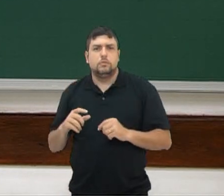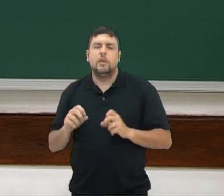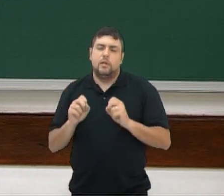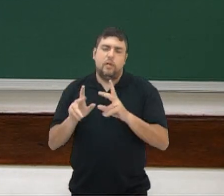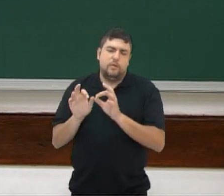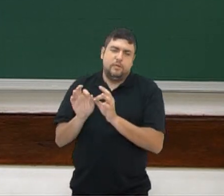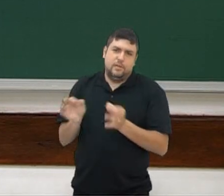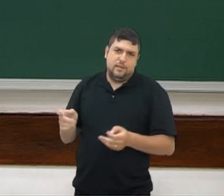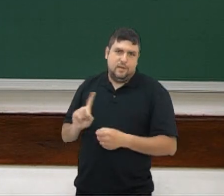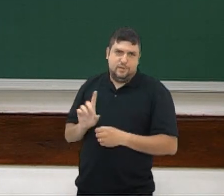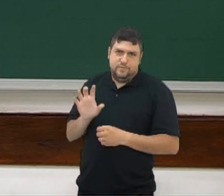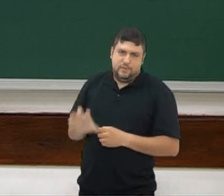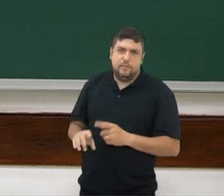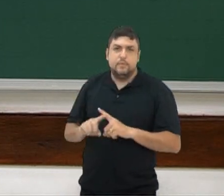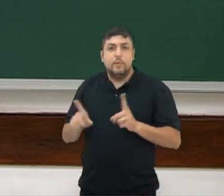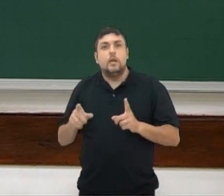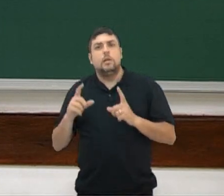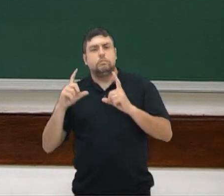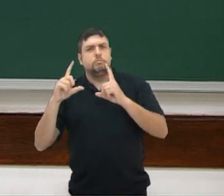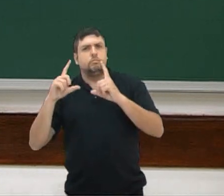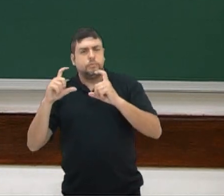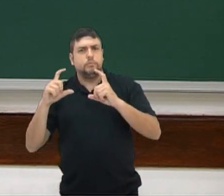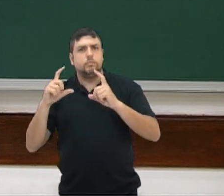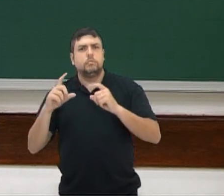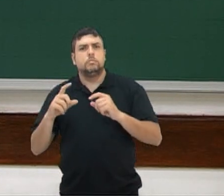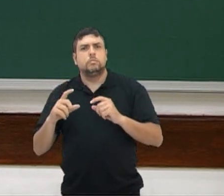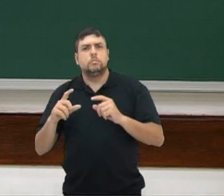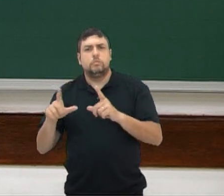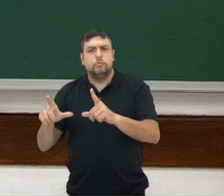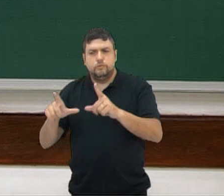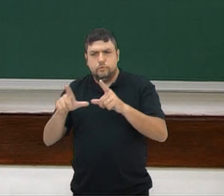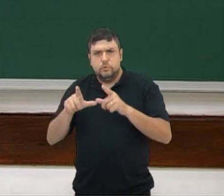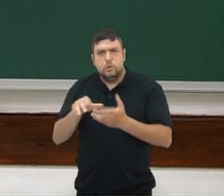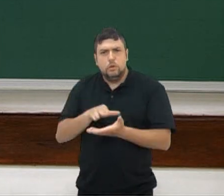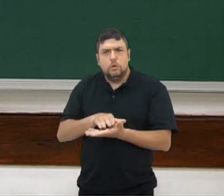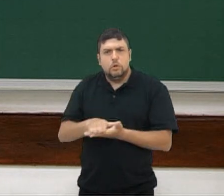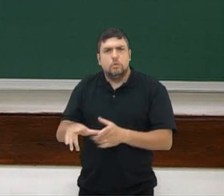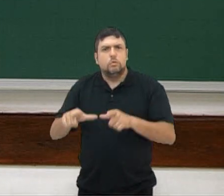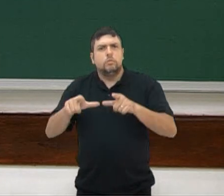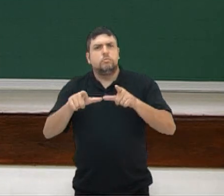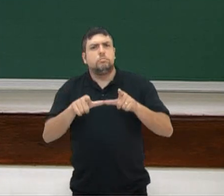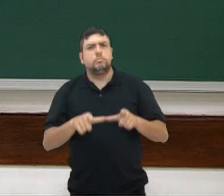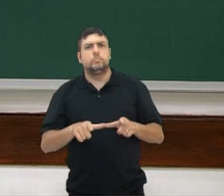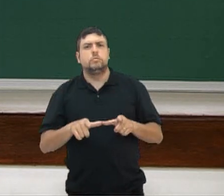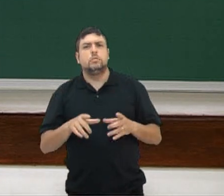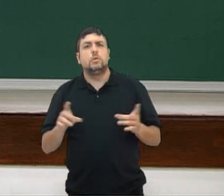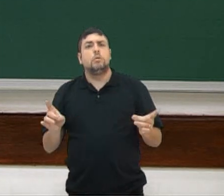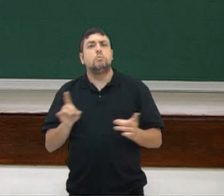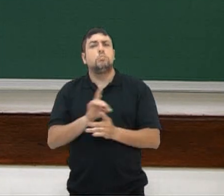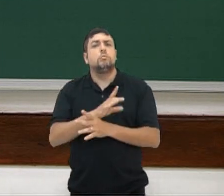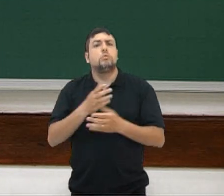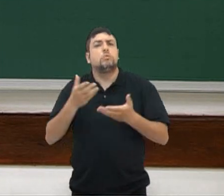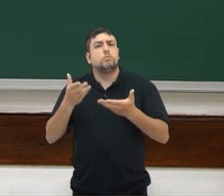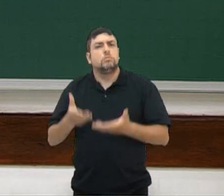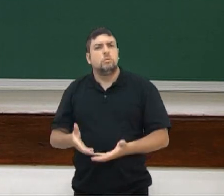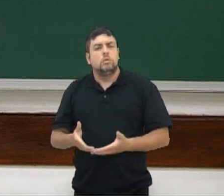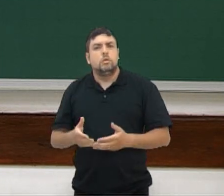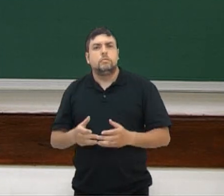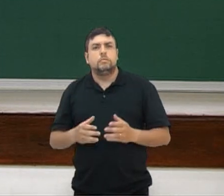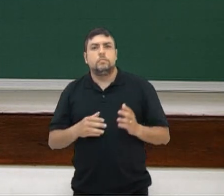lá um clique e você tinha aquele fragmento de realidade muito mais fácil e simples. Então, isso forçou com que, principalmente os